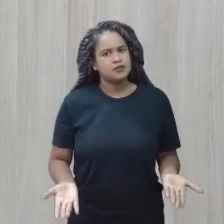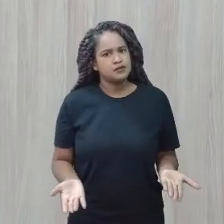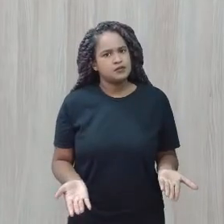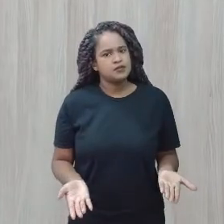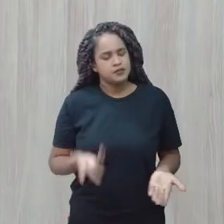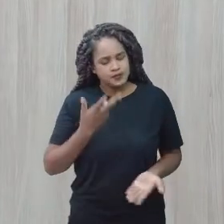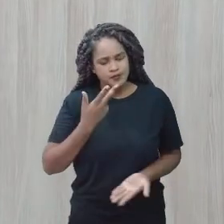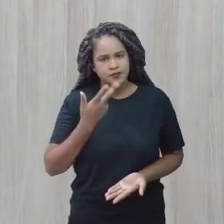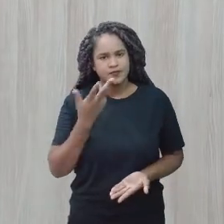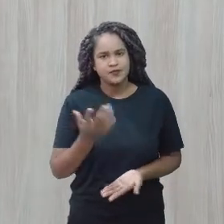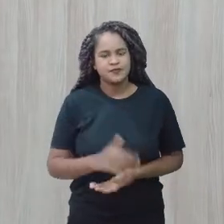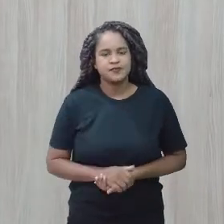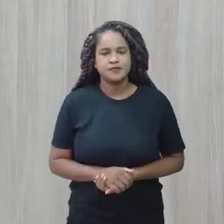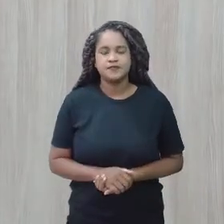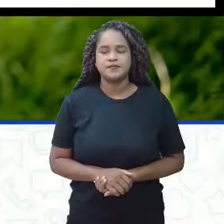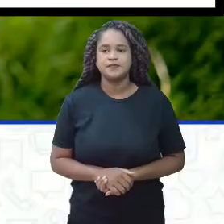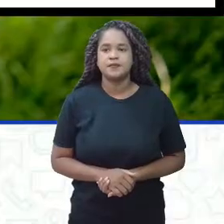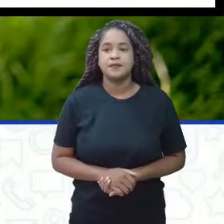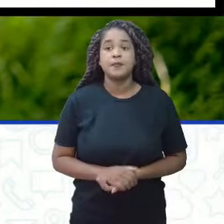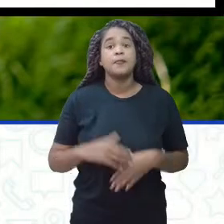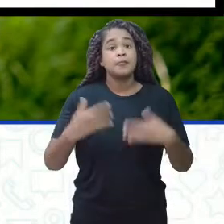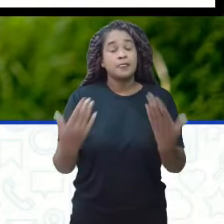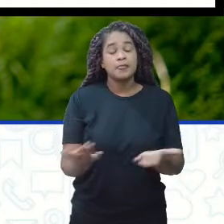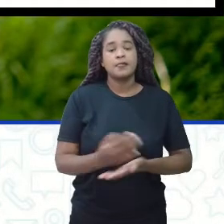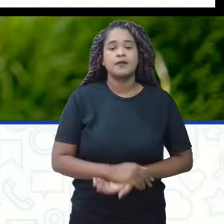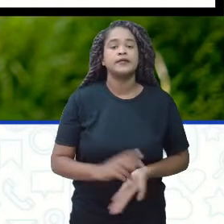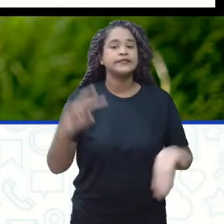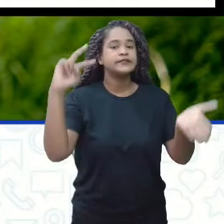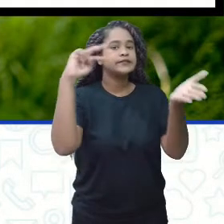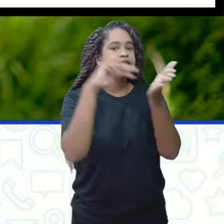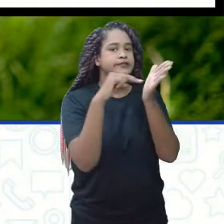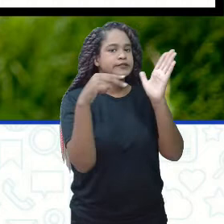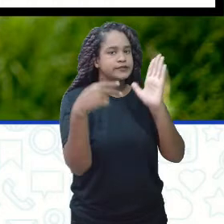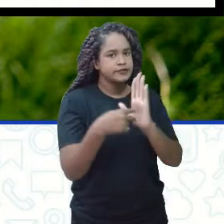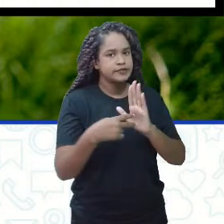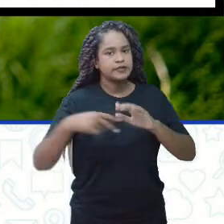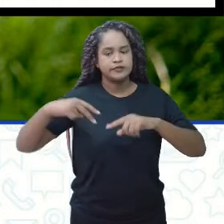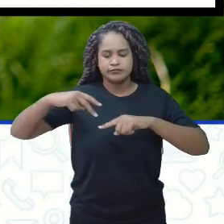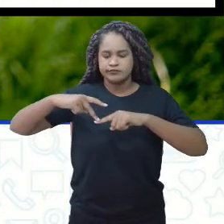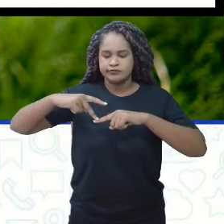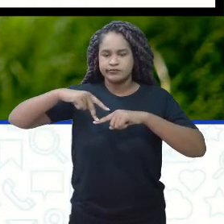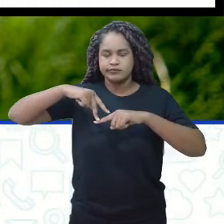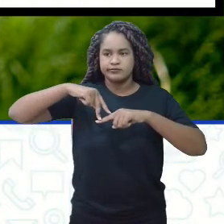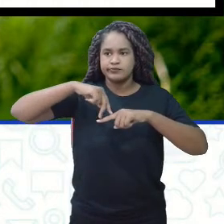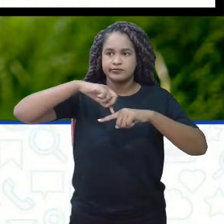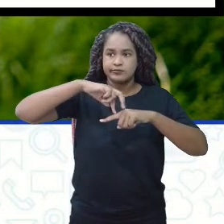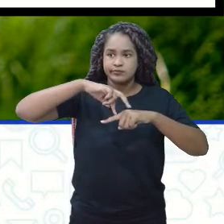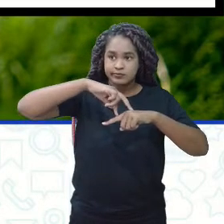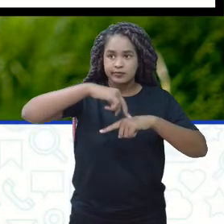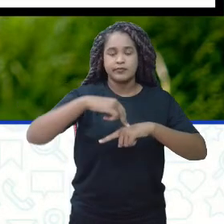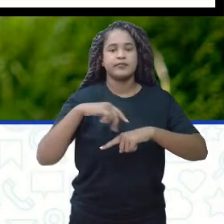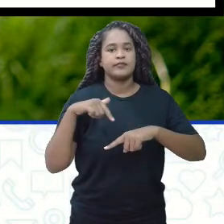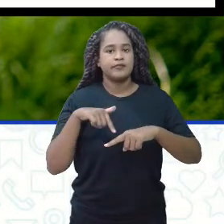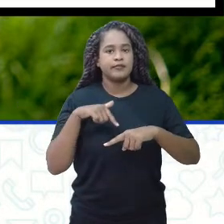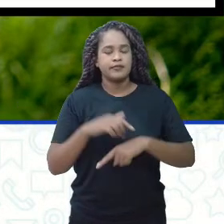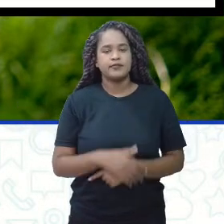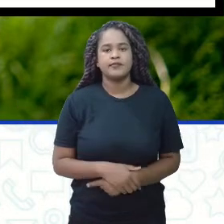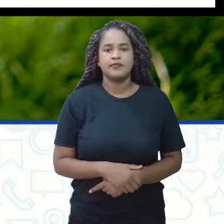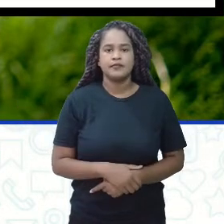na mão. Então, mas aí falando sobre o que é o slackline, né? Em relação a uma